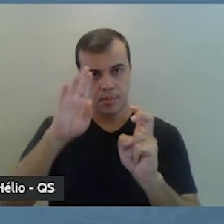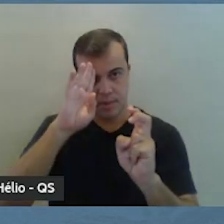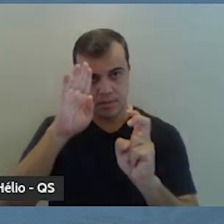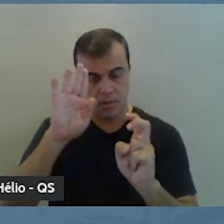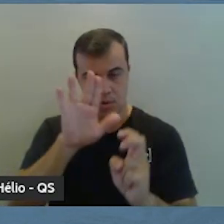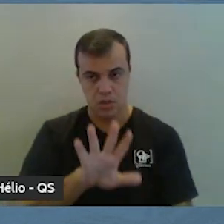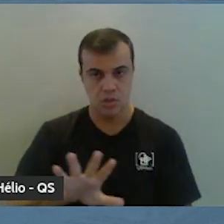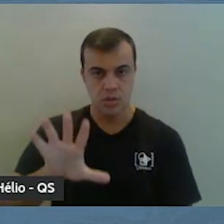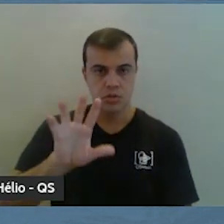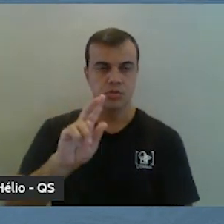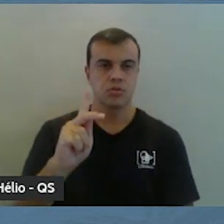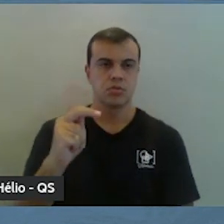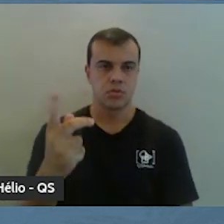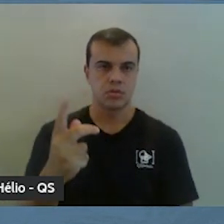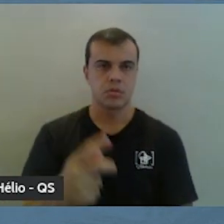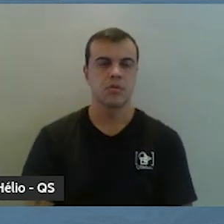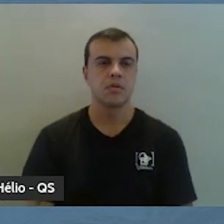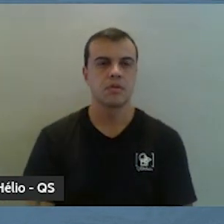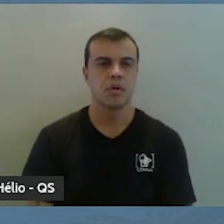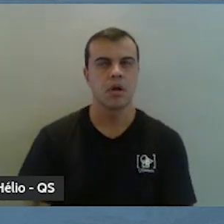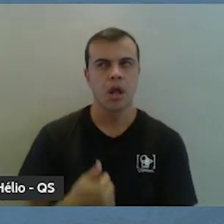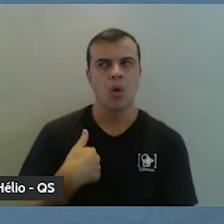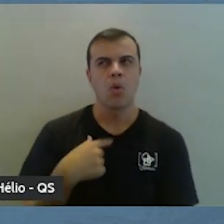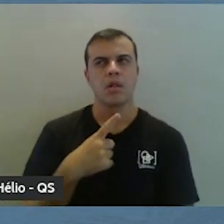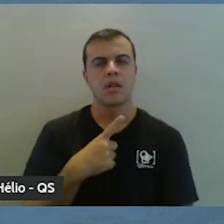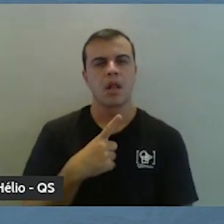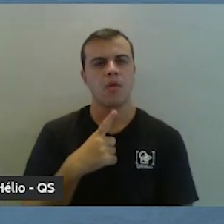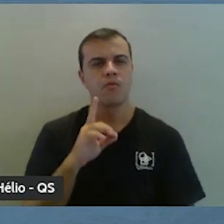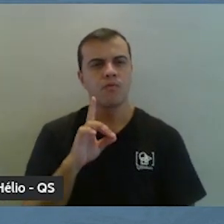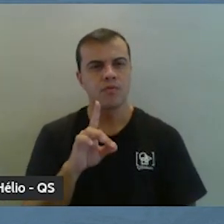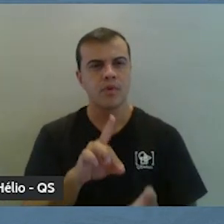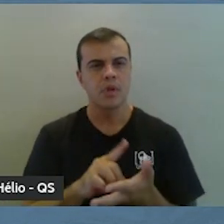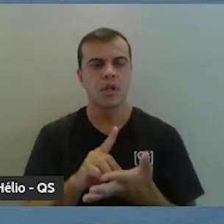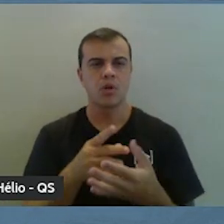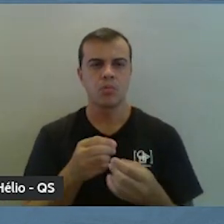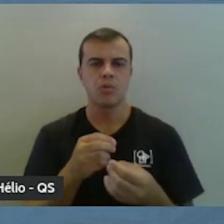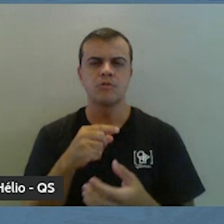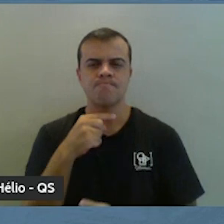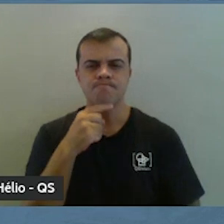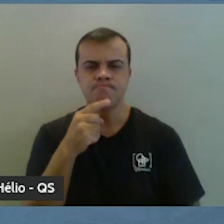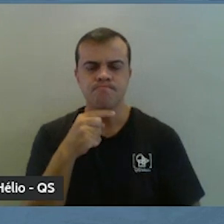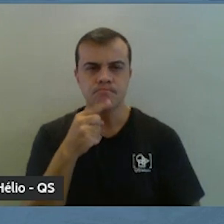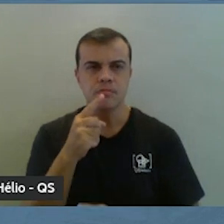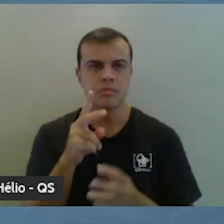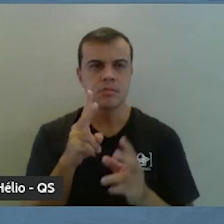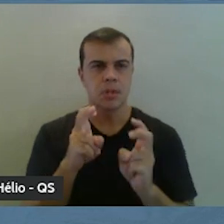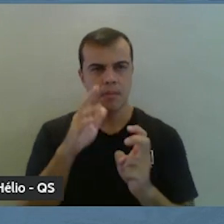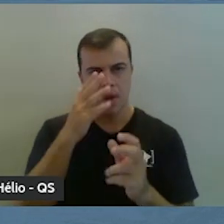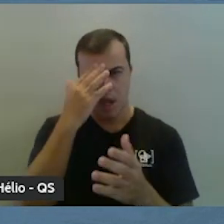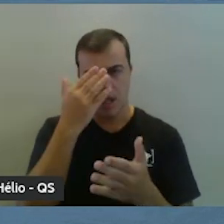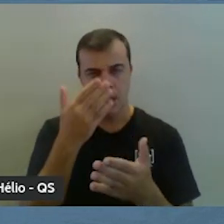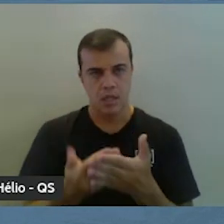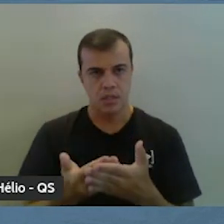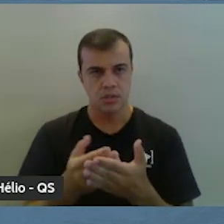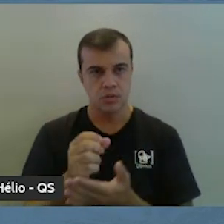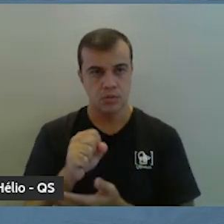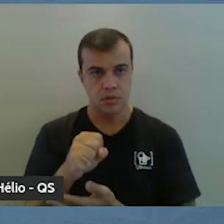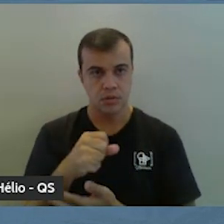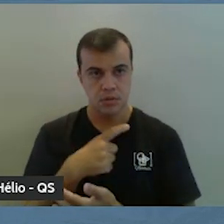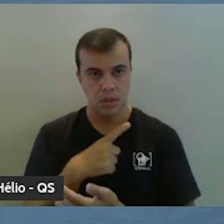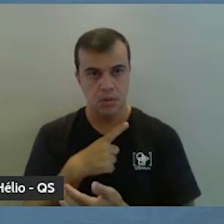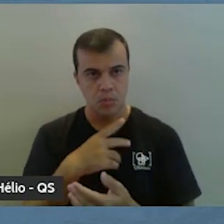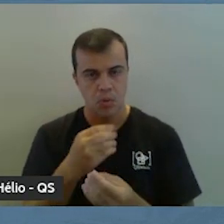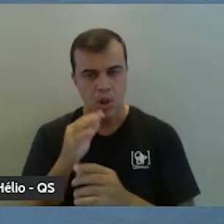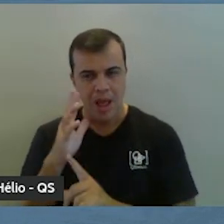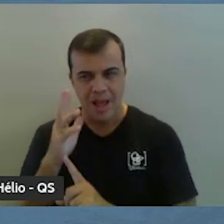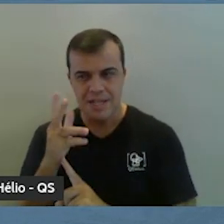registro historiográfico. Eu tenho verdadeiramente muitas dúvidas, né, sobre isso. Acredito muito que tem muitos